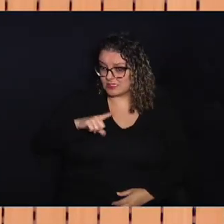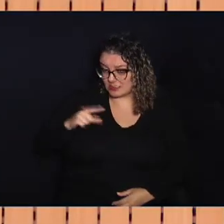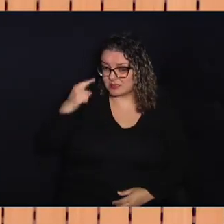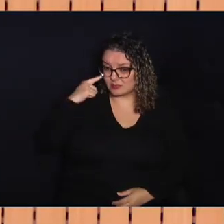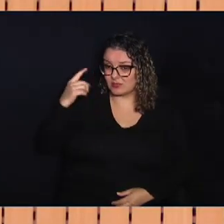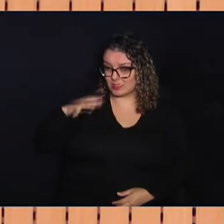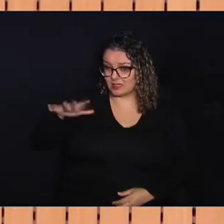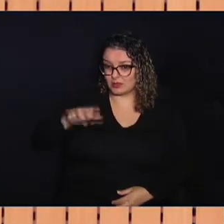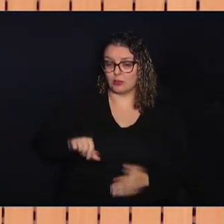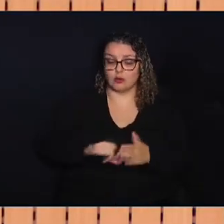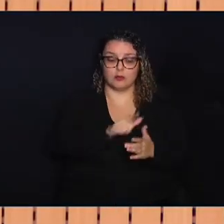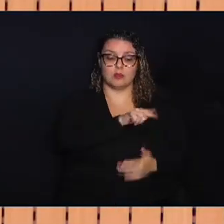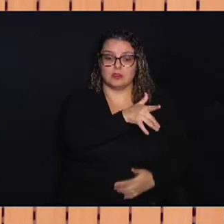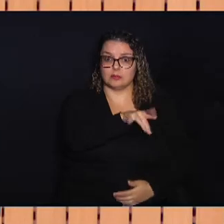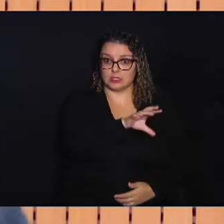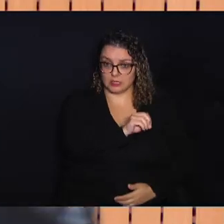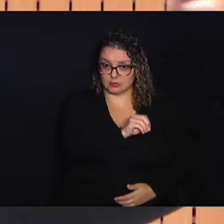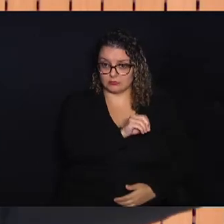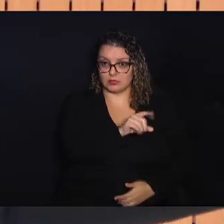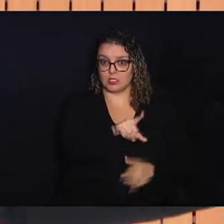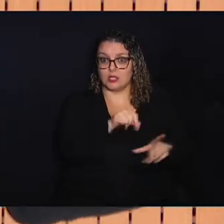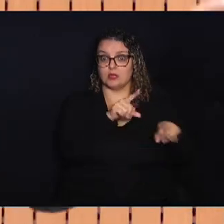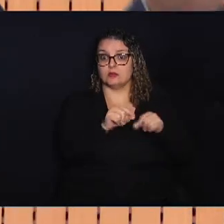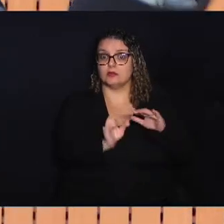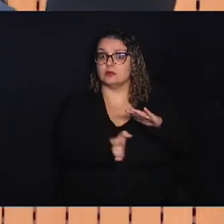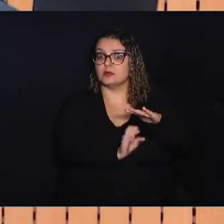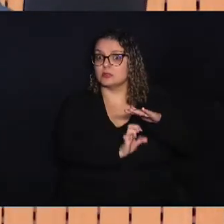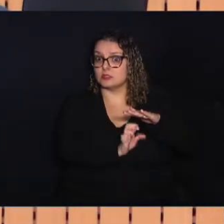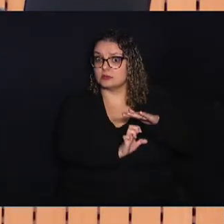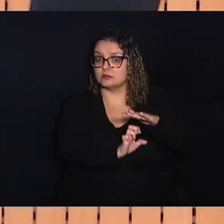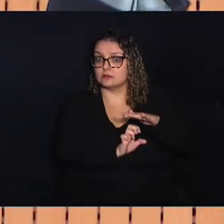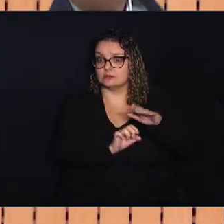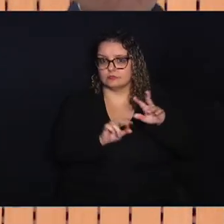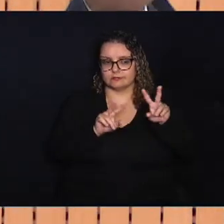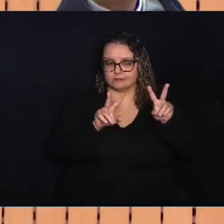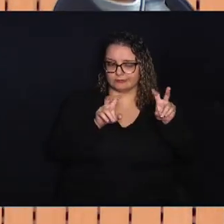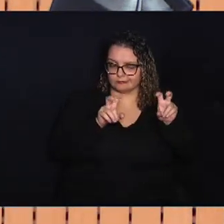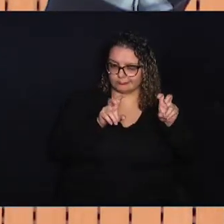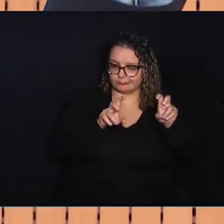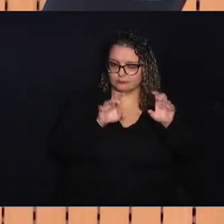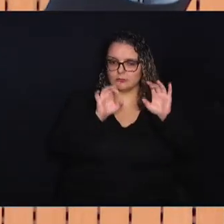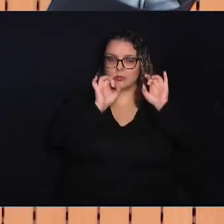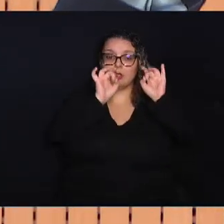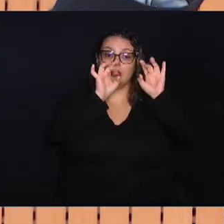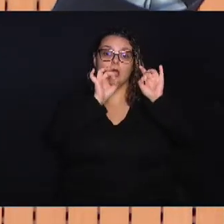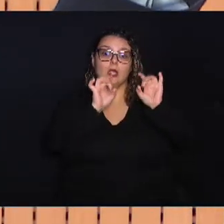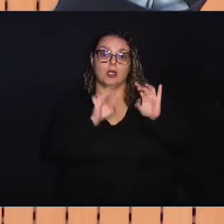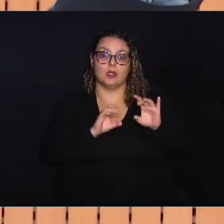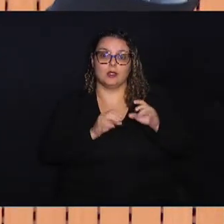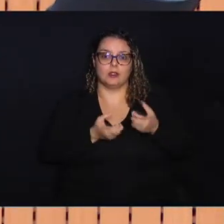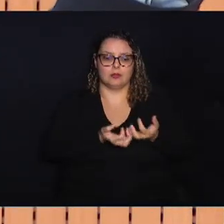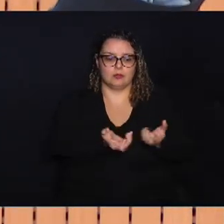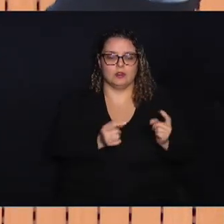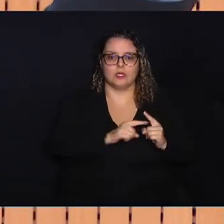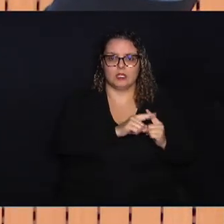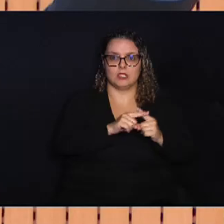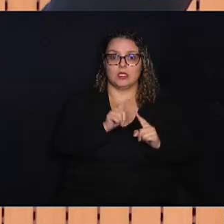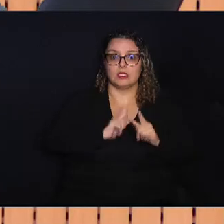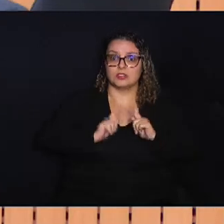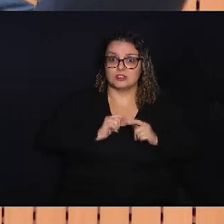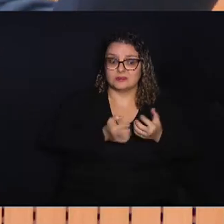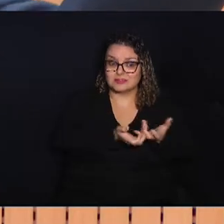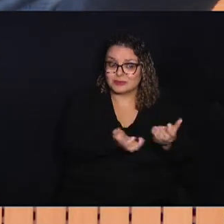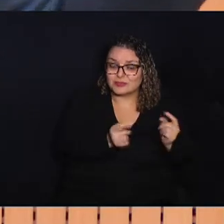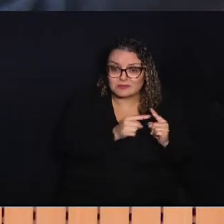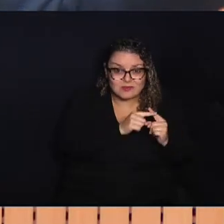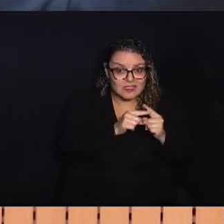leilão, o primeiro leilão escolheu uma empresa especializada em cemitérios, em gestão de cemitérios,